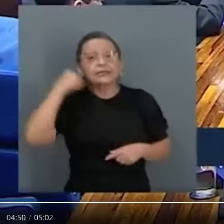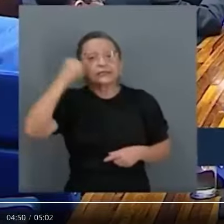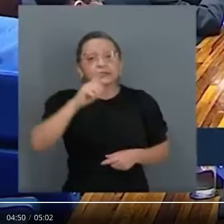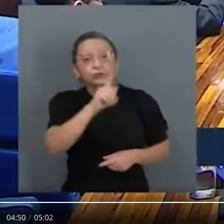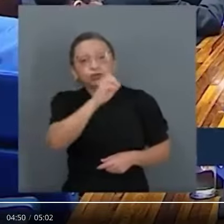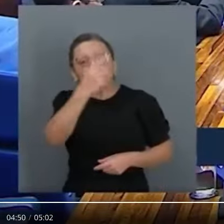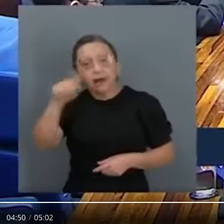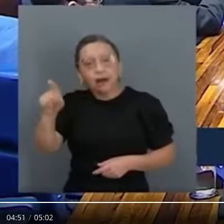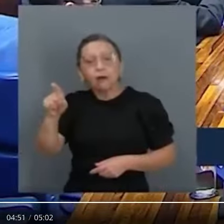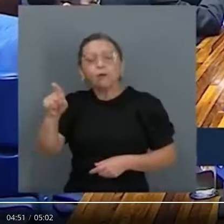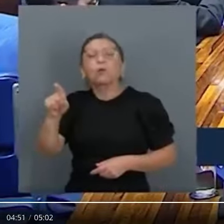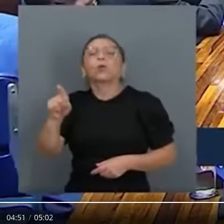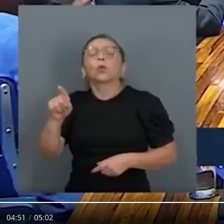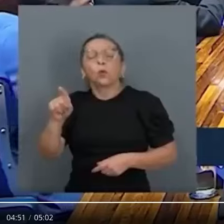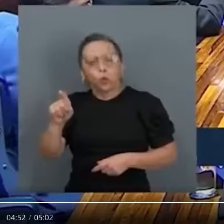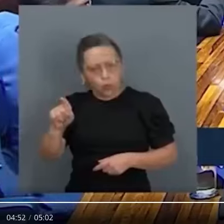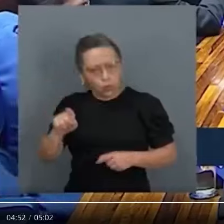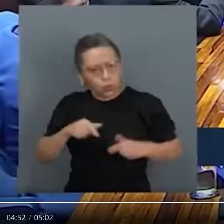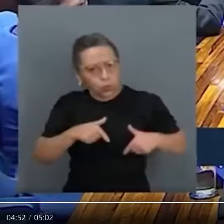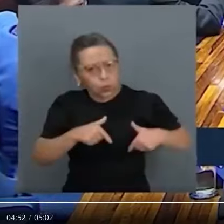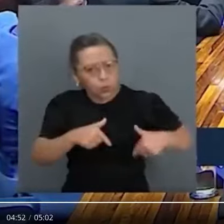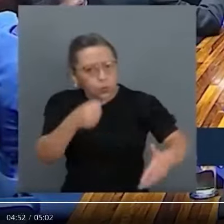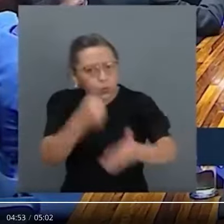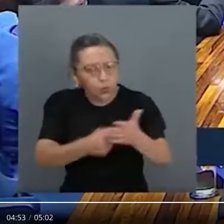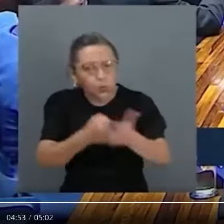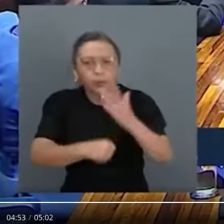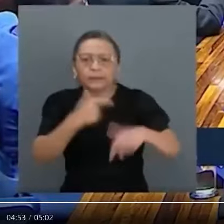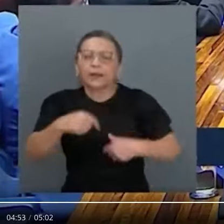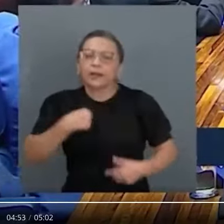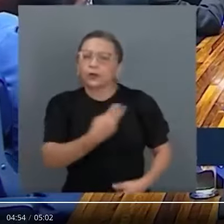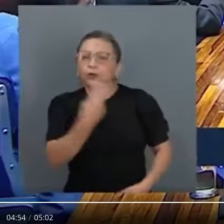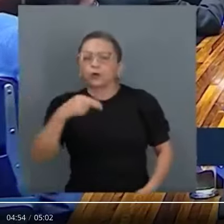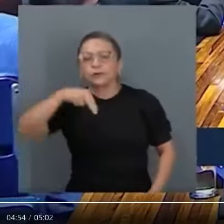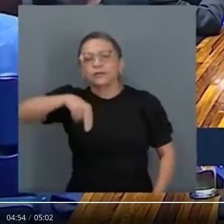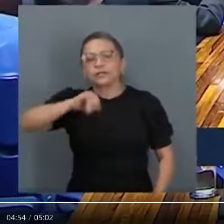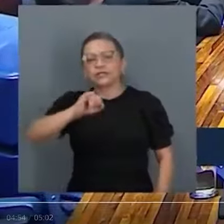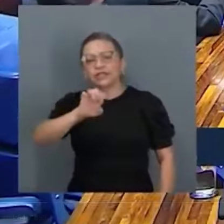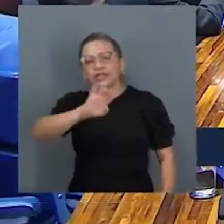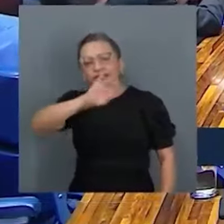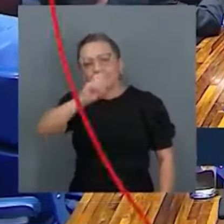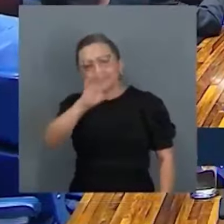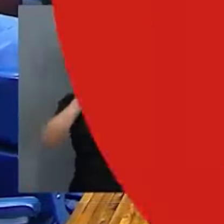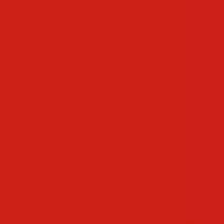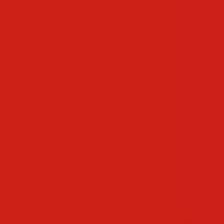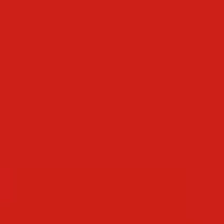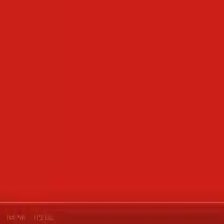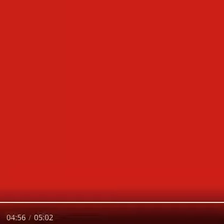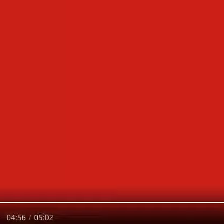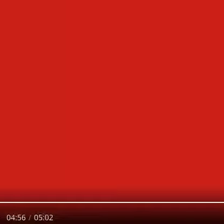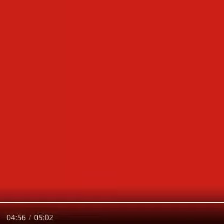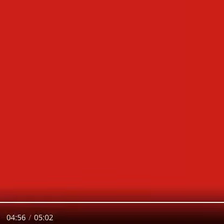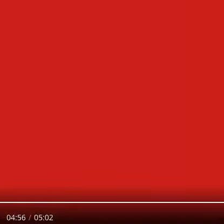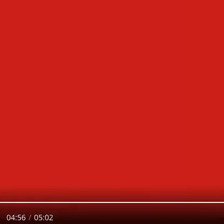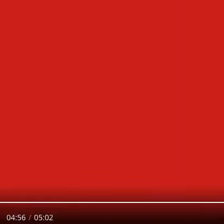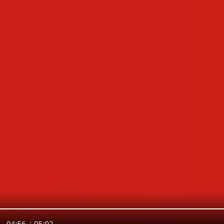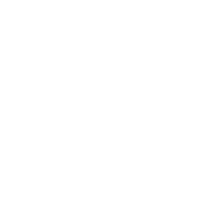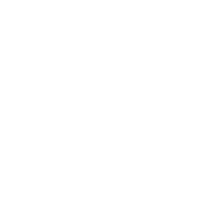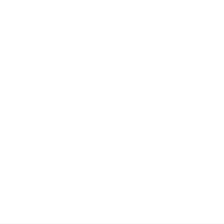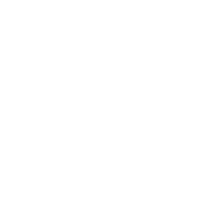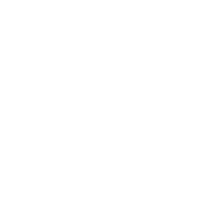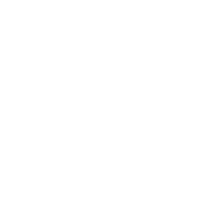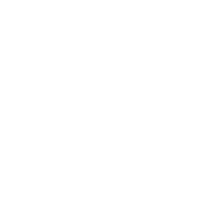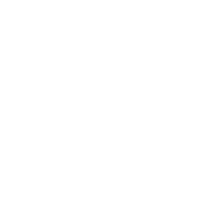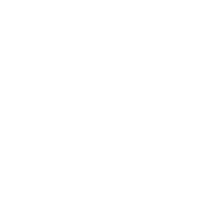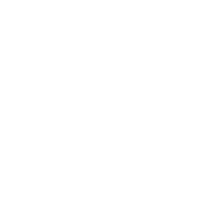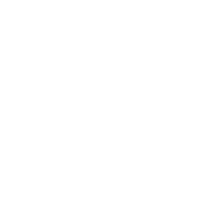luta e trabalha. Eu sou Niede Gagenari, contadora de histórias. Isso, aplaude bastante. Gente, aplaude,